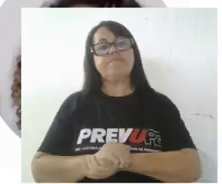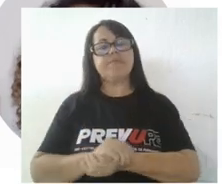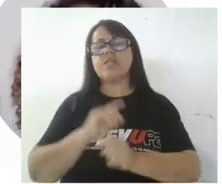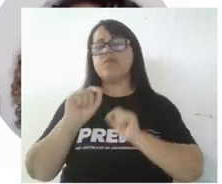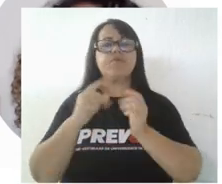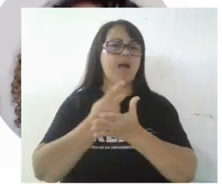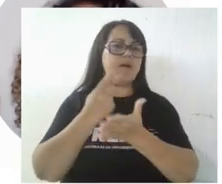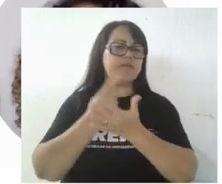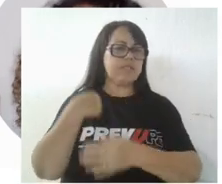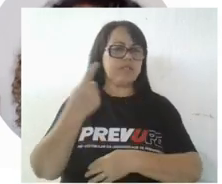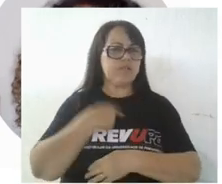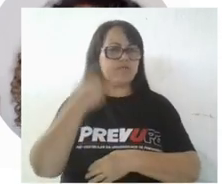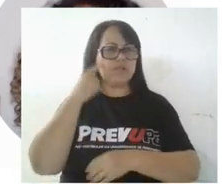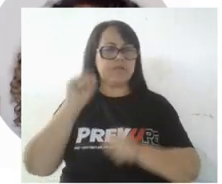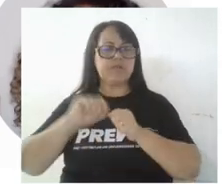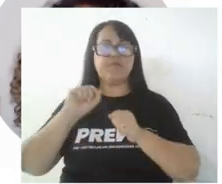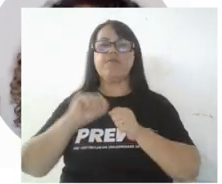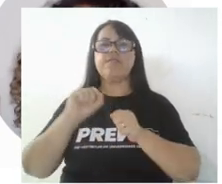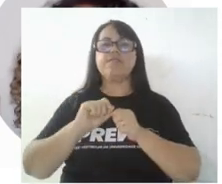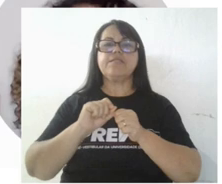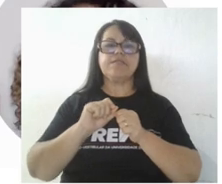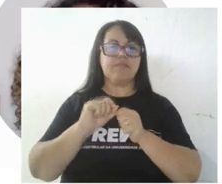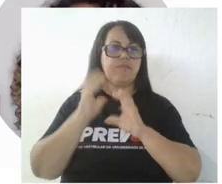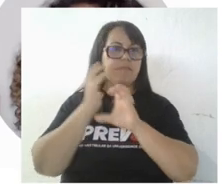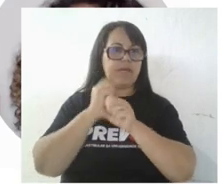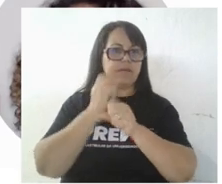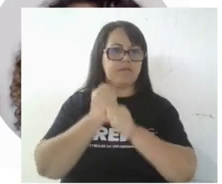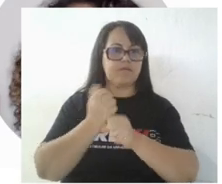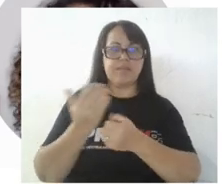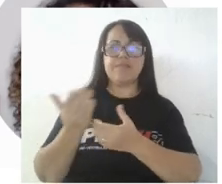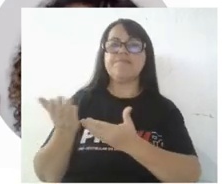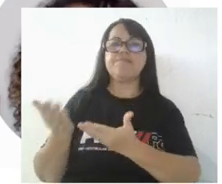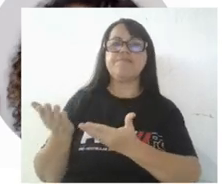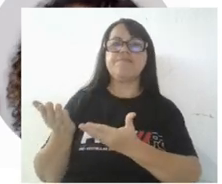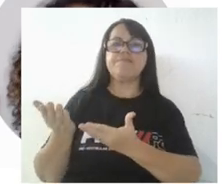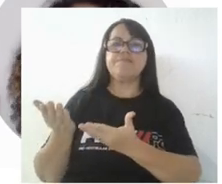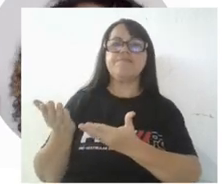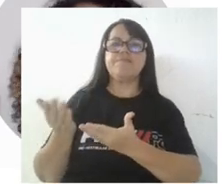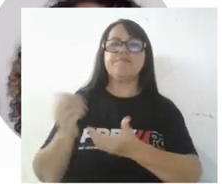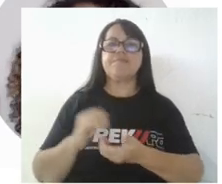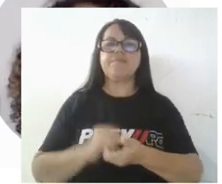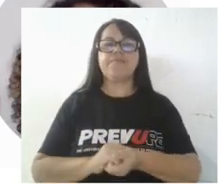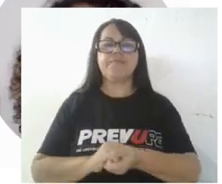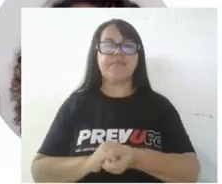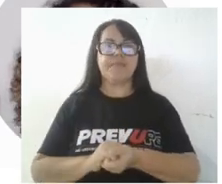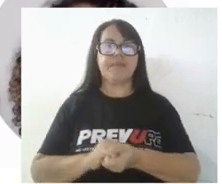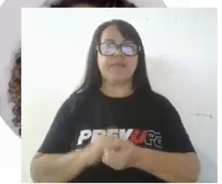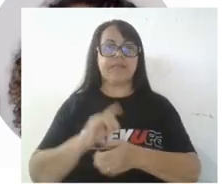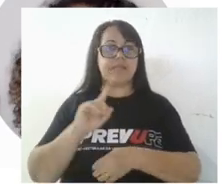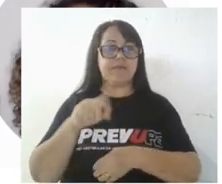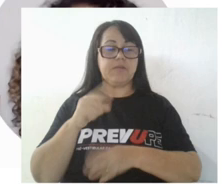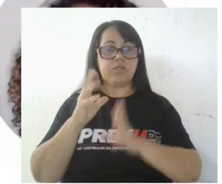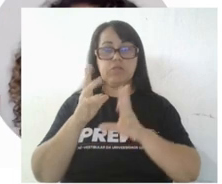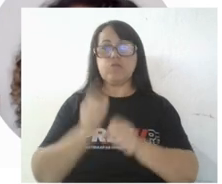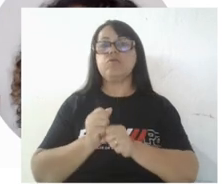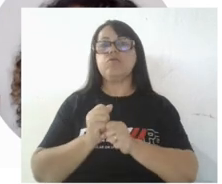Se nós fôssemos operacionalizar aqui 12 ao quadrado, 144, vezes 1,7, que é o valor raiz de 3, e depois